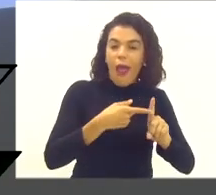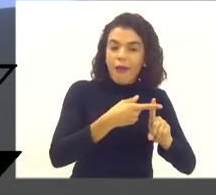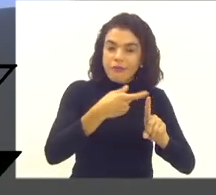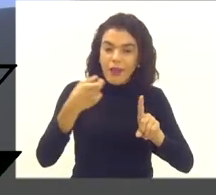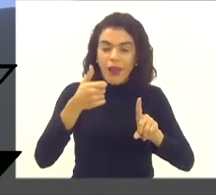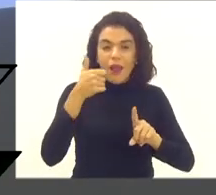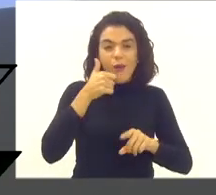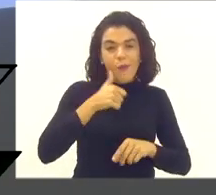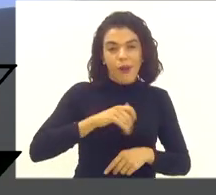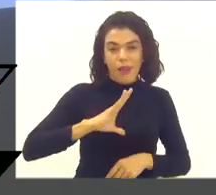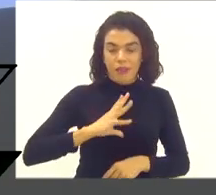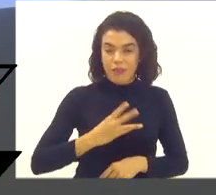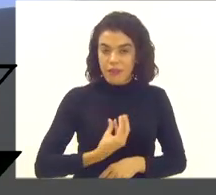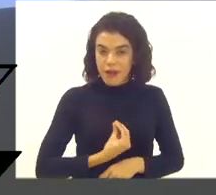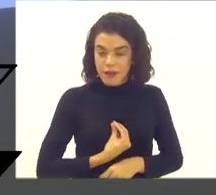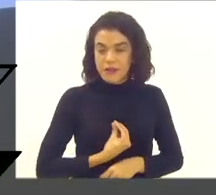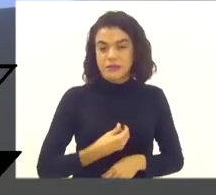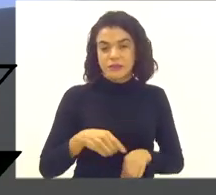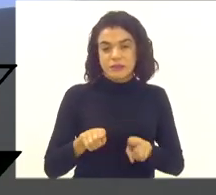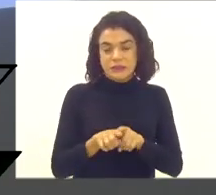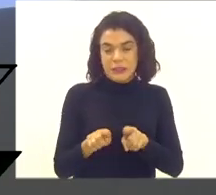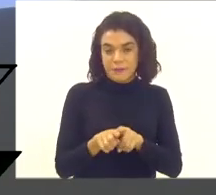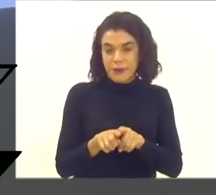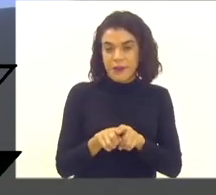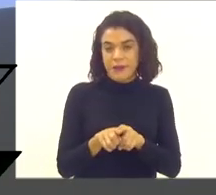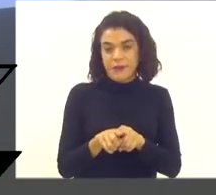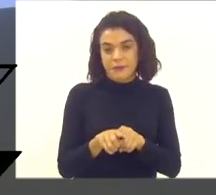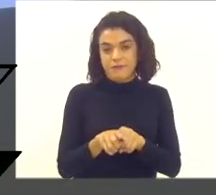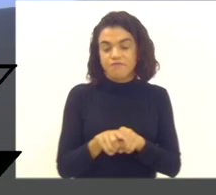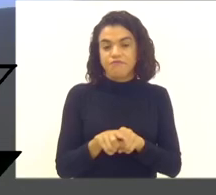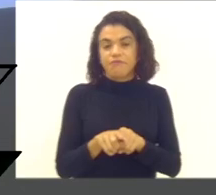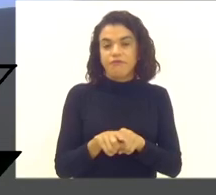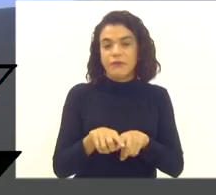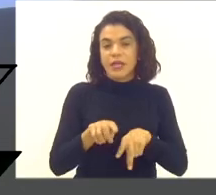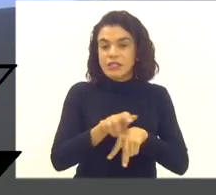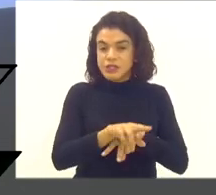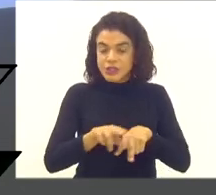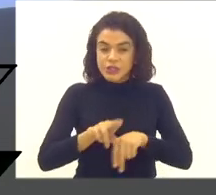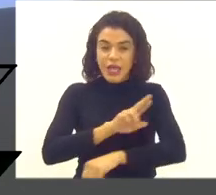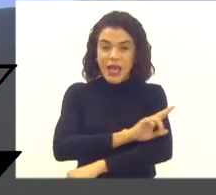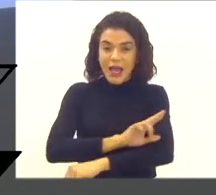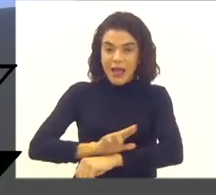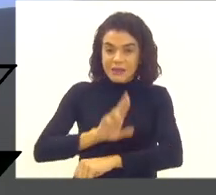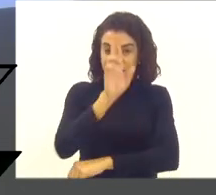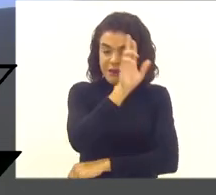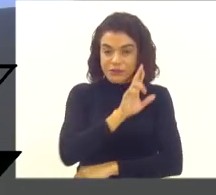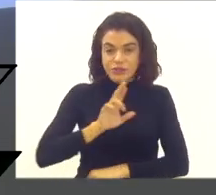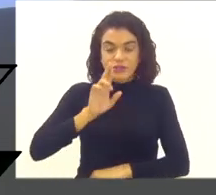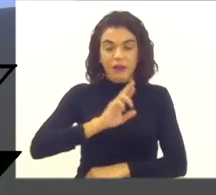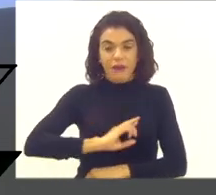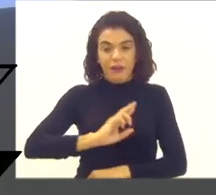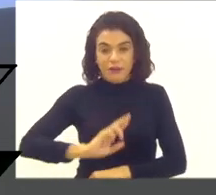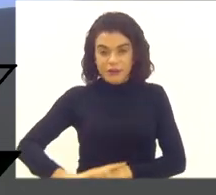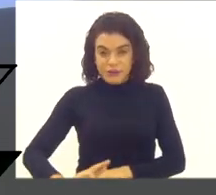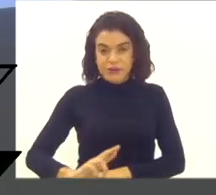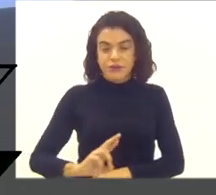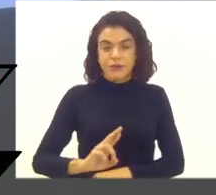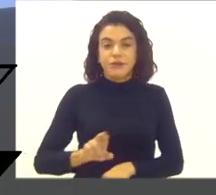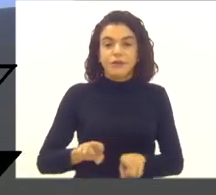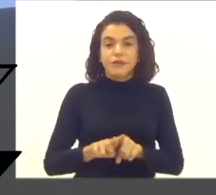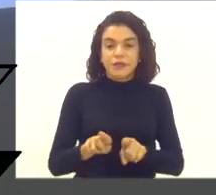trans orientação né de gênero raça etnia religião também né